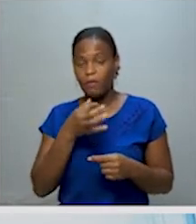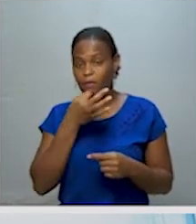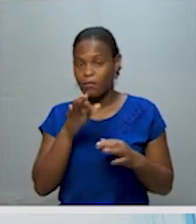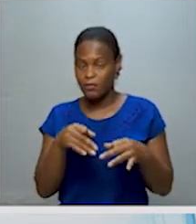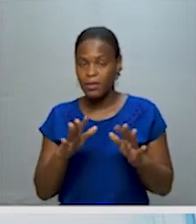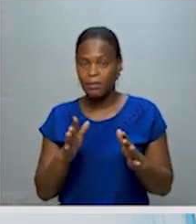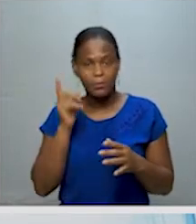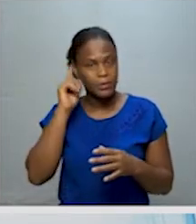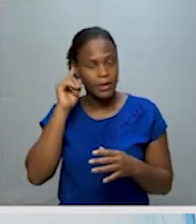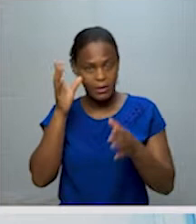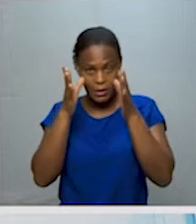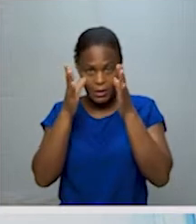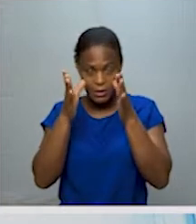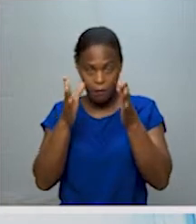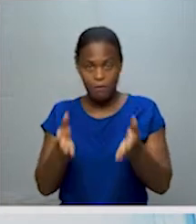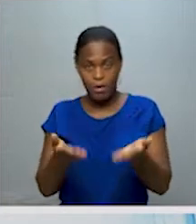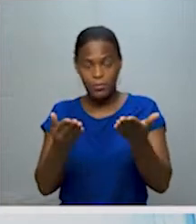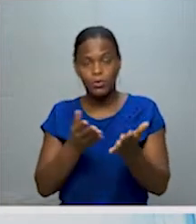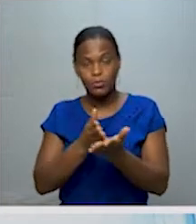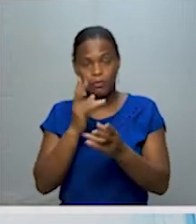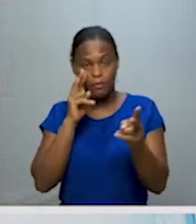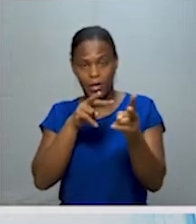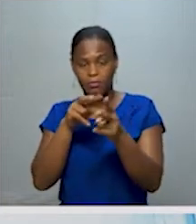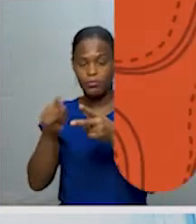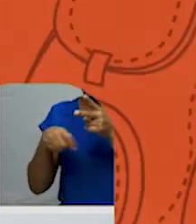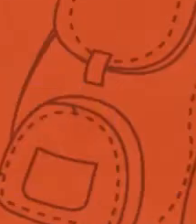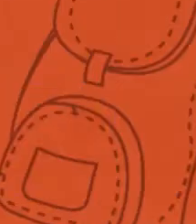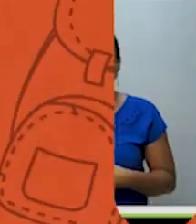É importante. Então prestem atenção, vamos seguir o vídeo.